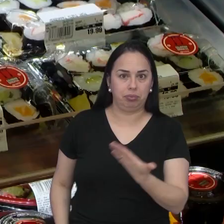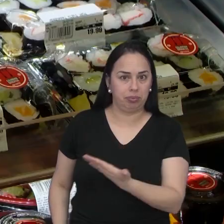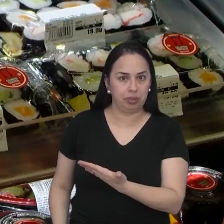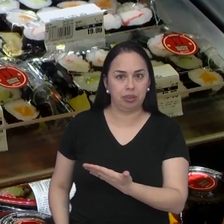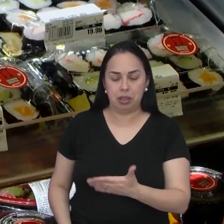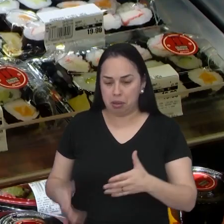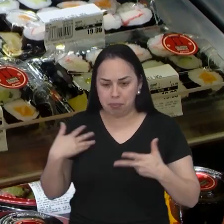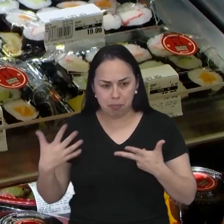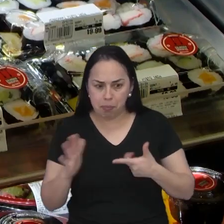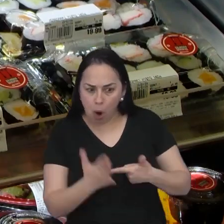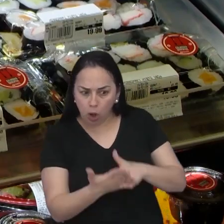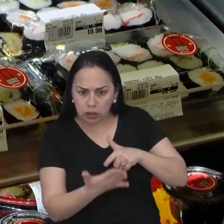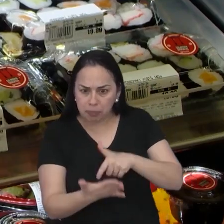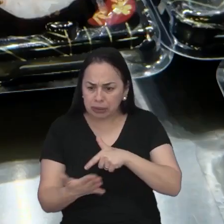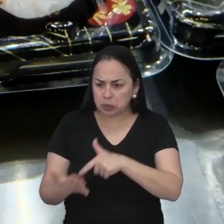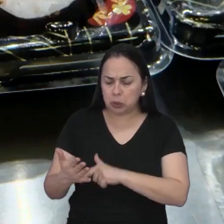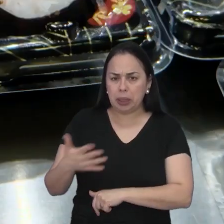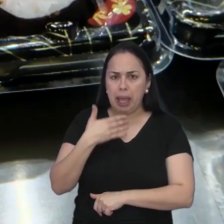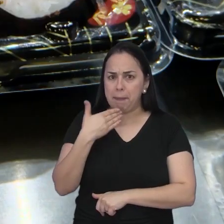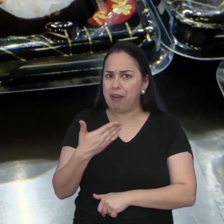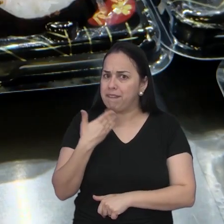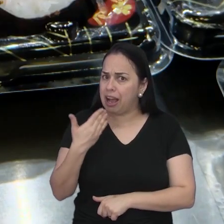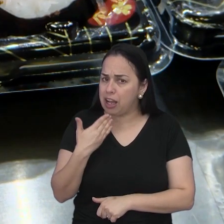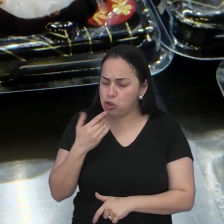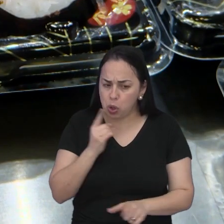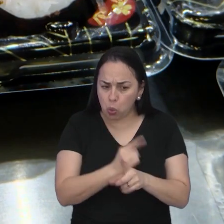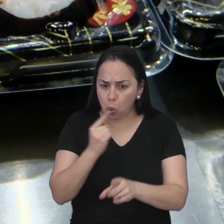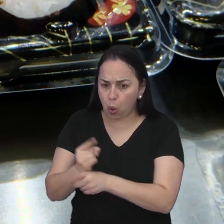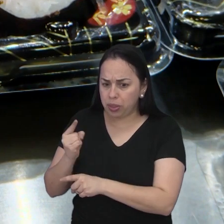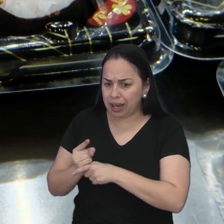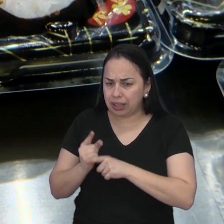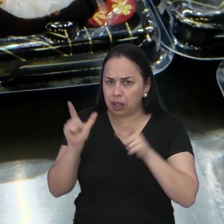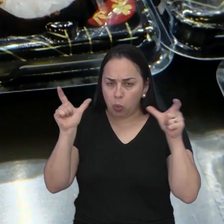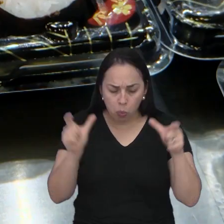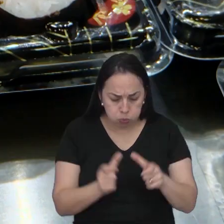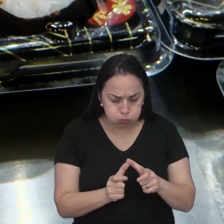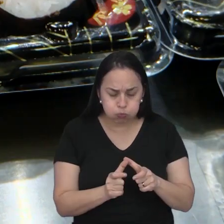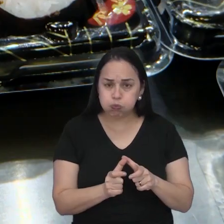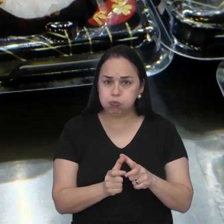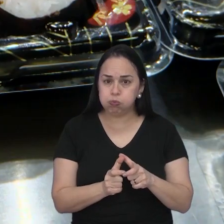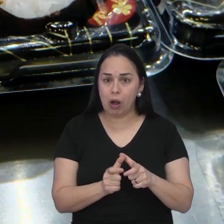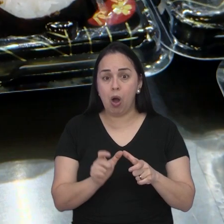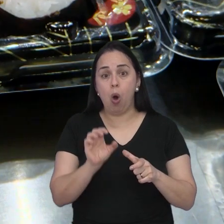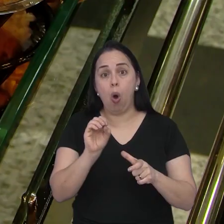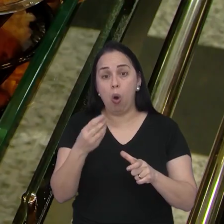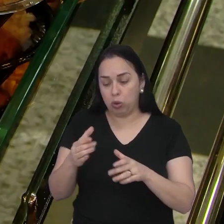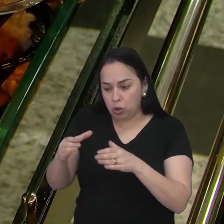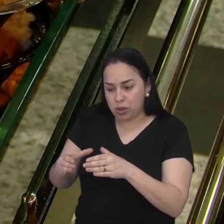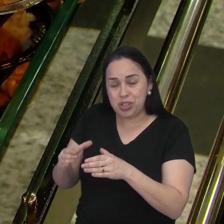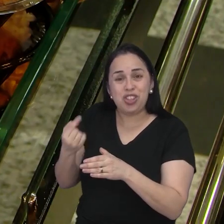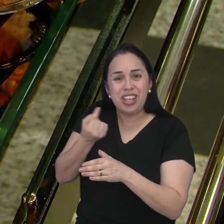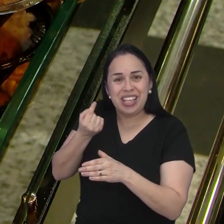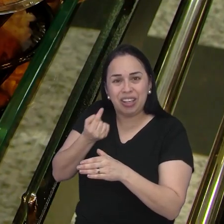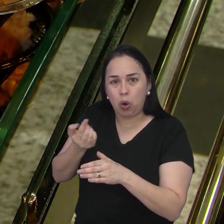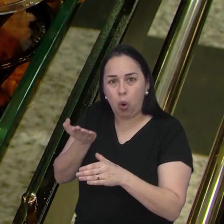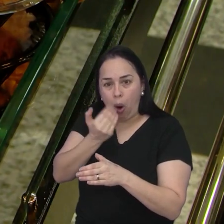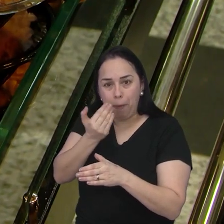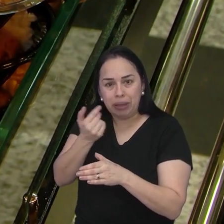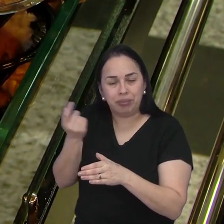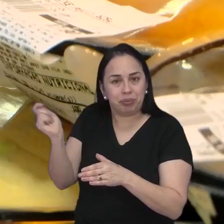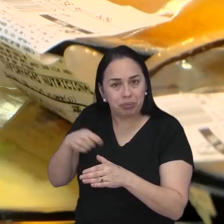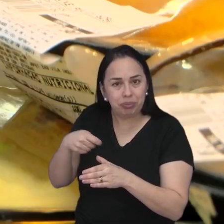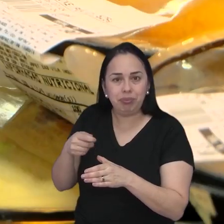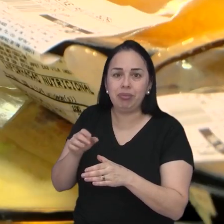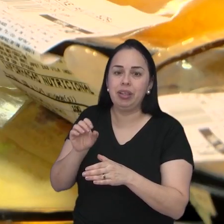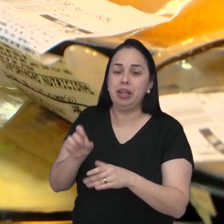isso fica ainda mais evidente. Ficou mais fácil encontrar produtos em pequenas quantidades ou em porções